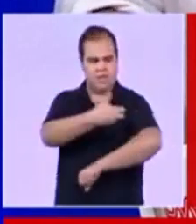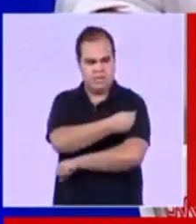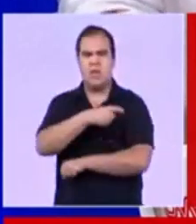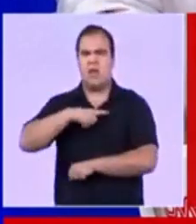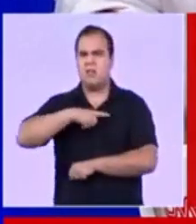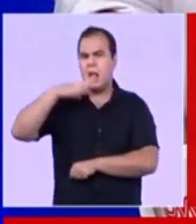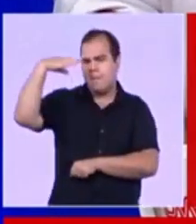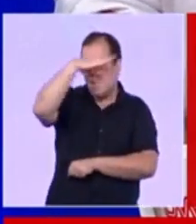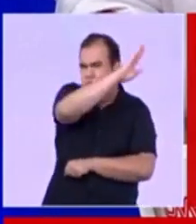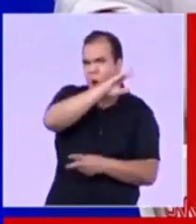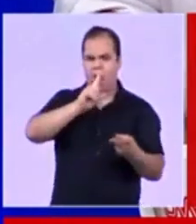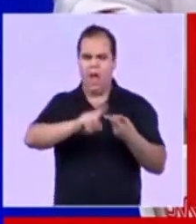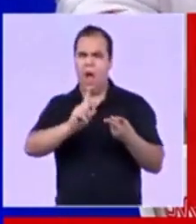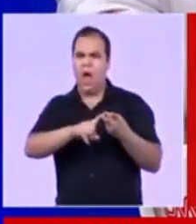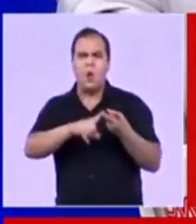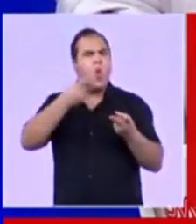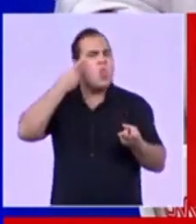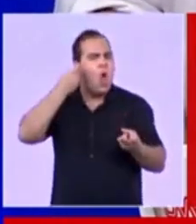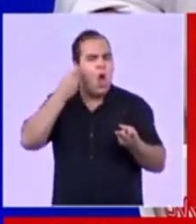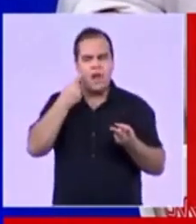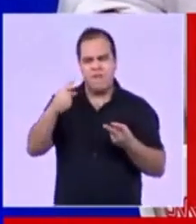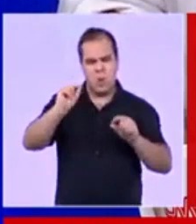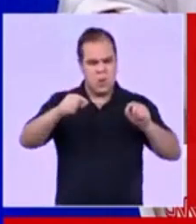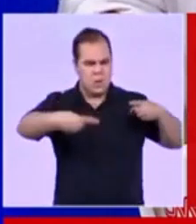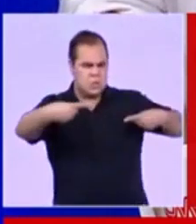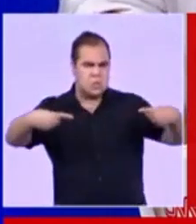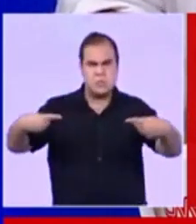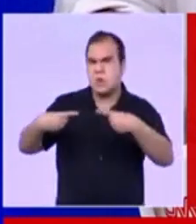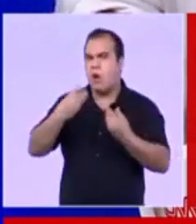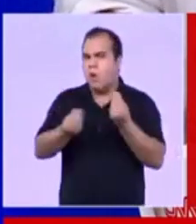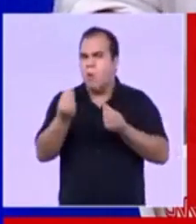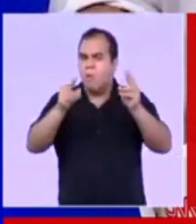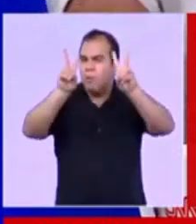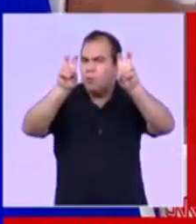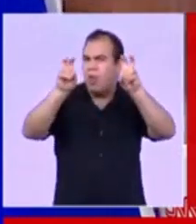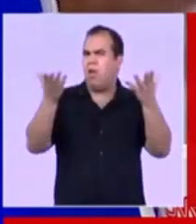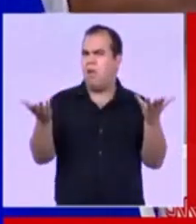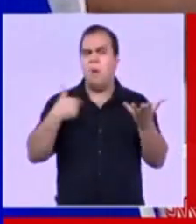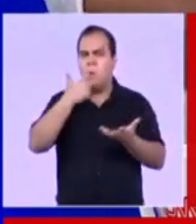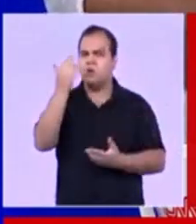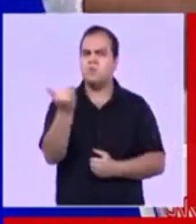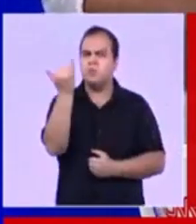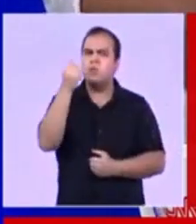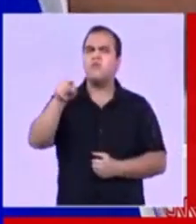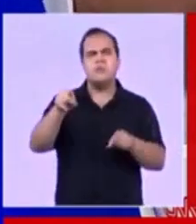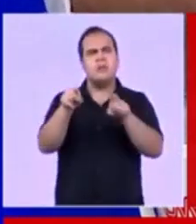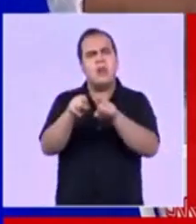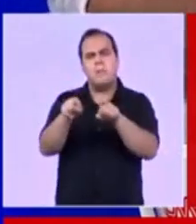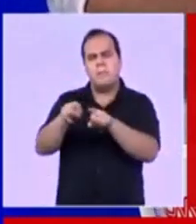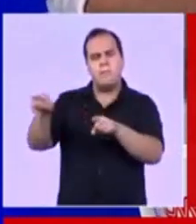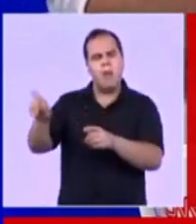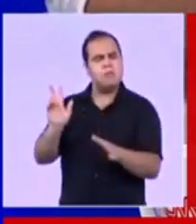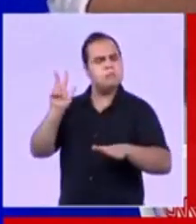do bolsonaro Dória e bolsonaro um e outro politizando a questão da vacina e é importante também que o prefeito de São